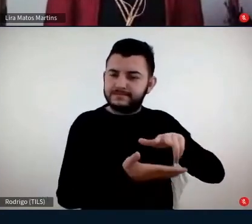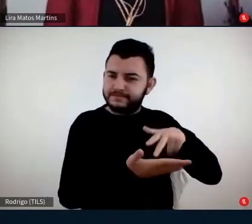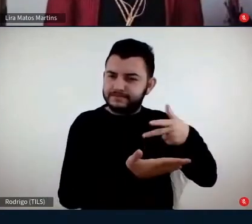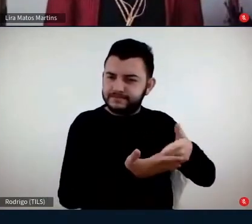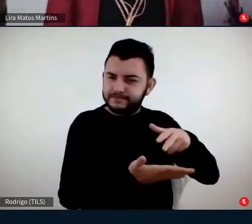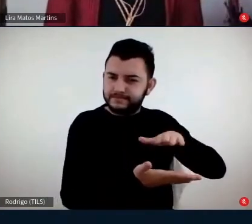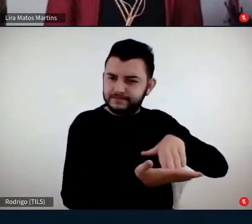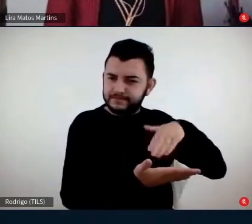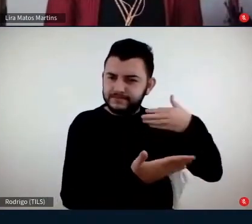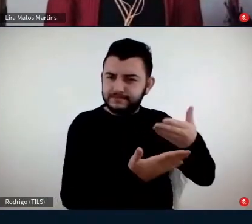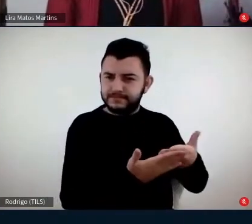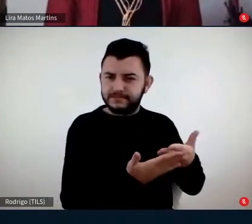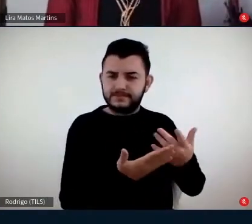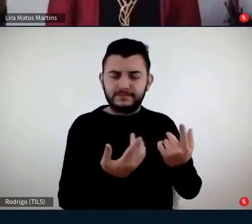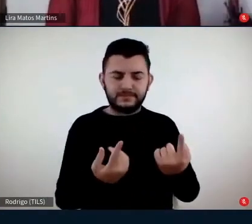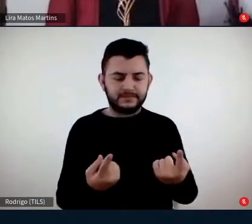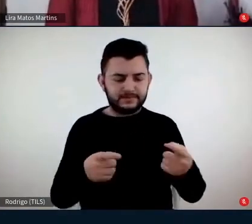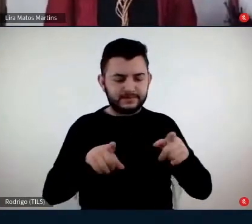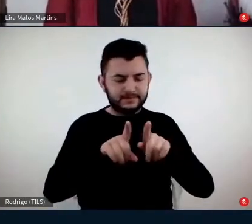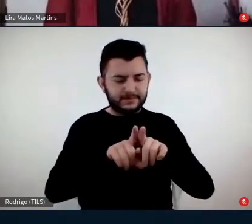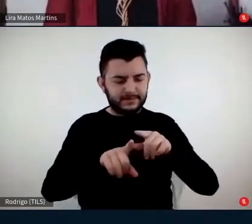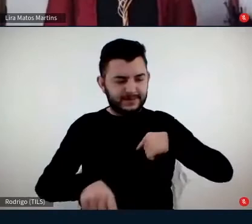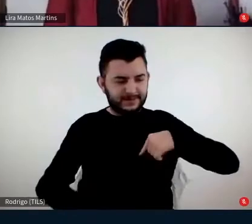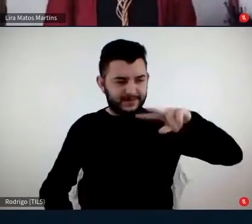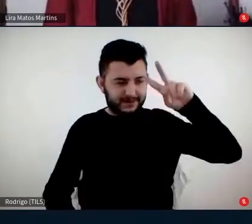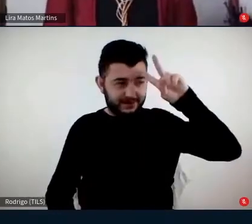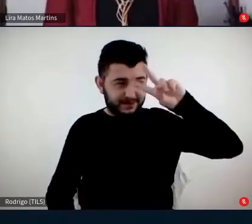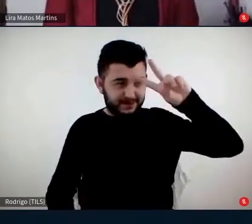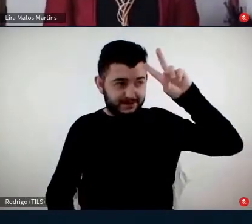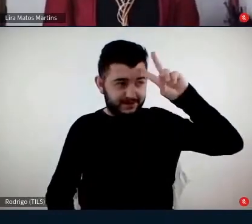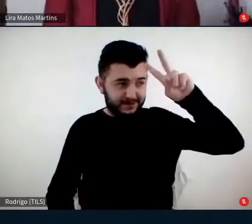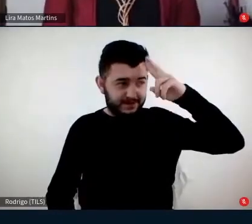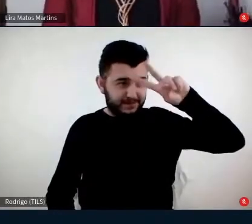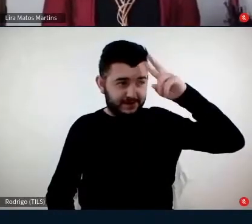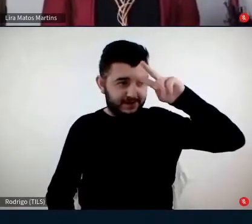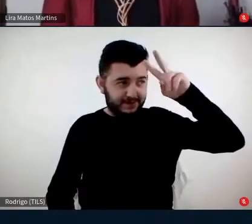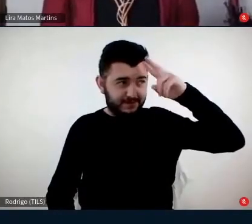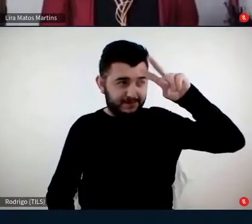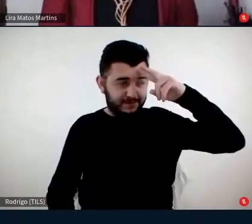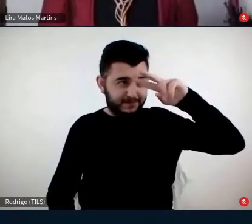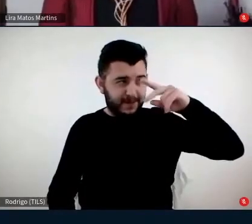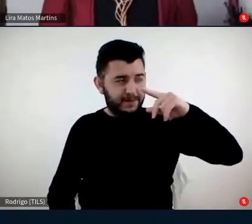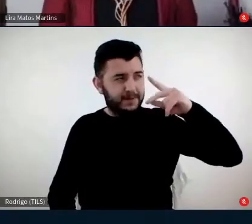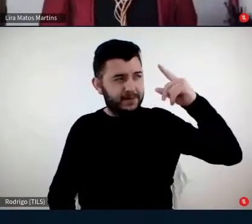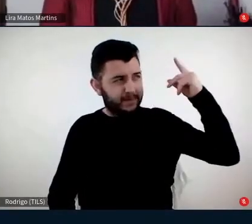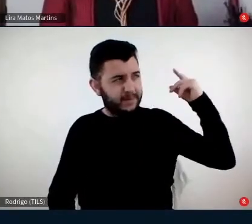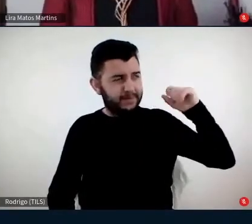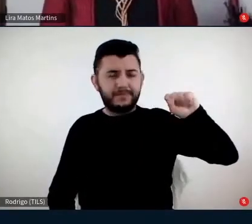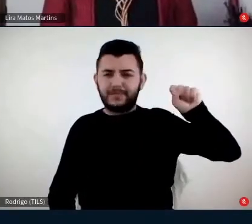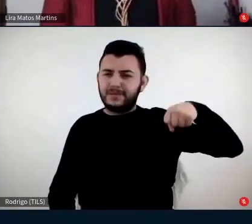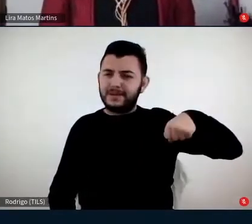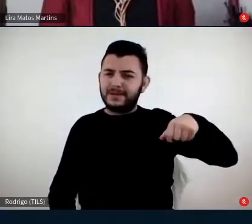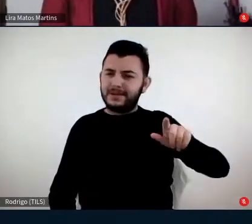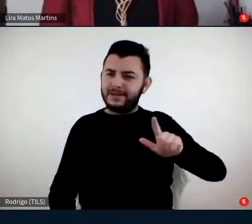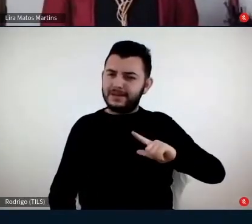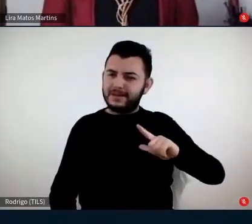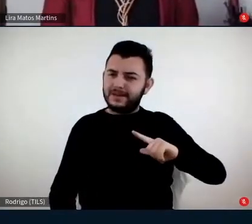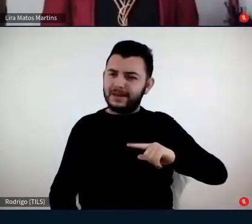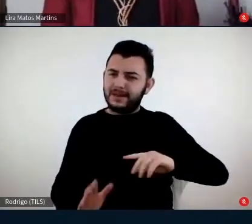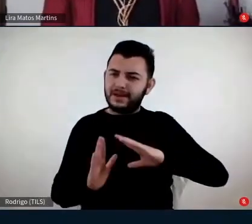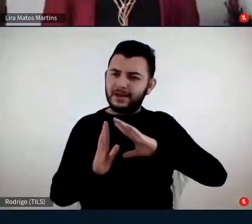E eu fico lembrando que sim, existiam modelos, né? Às vezes não